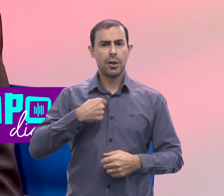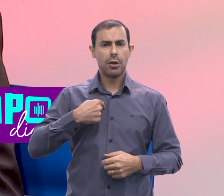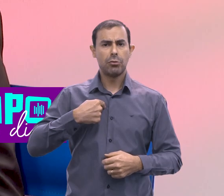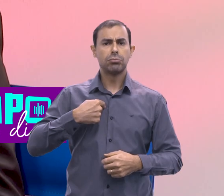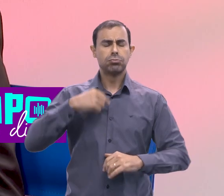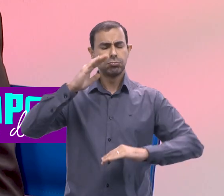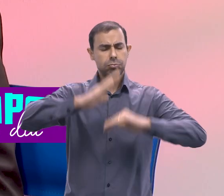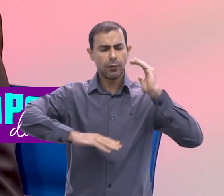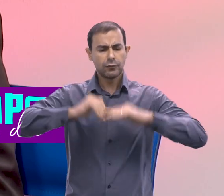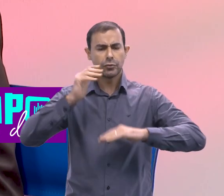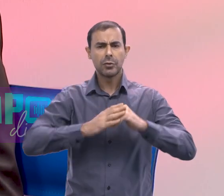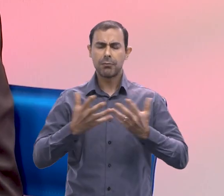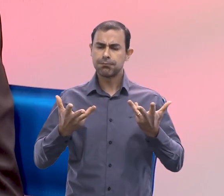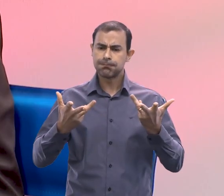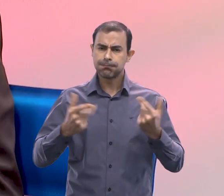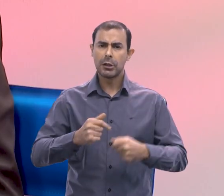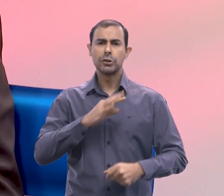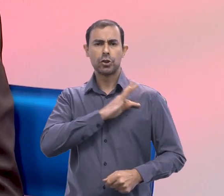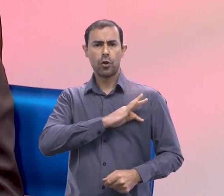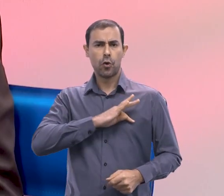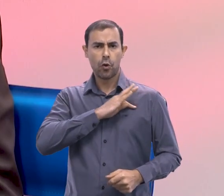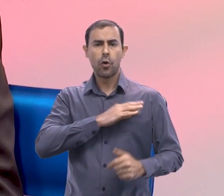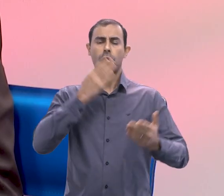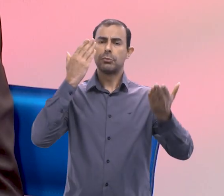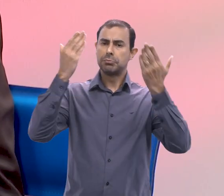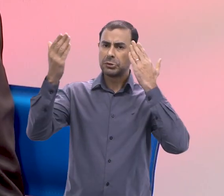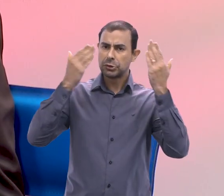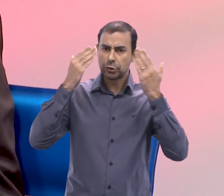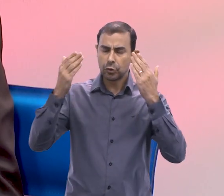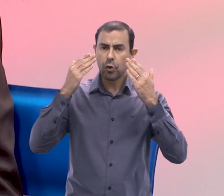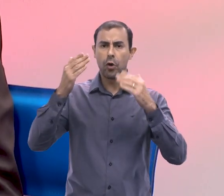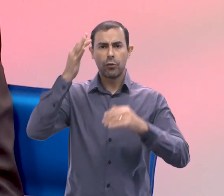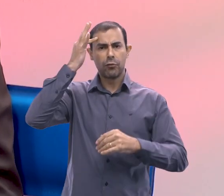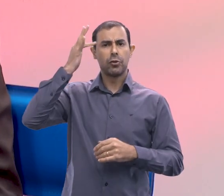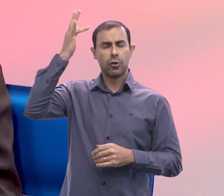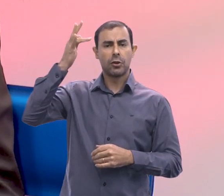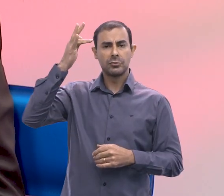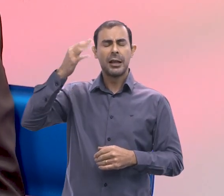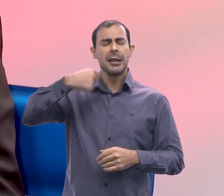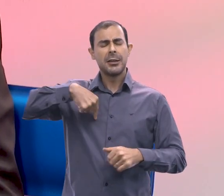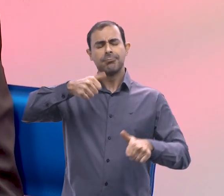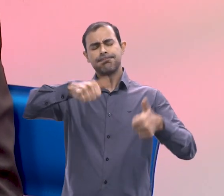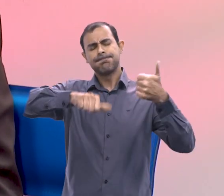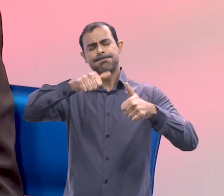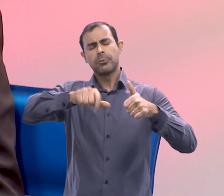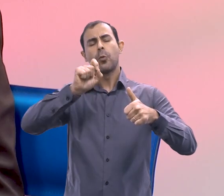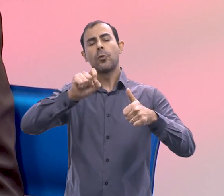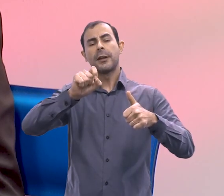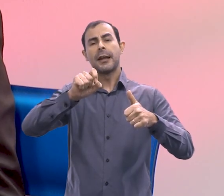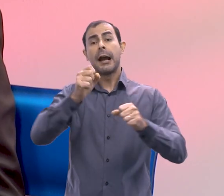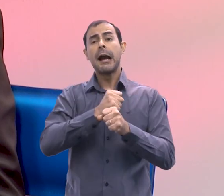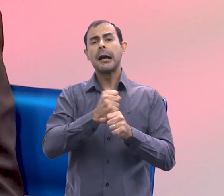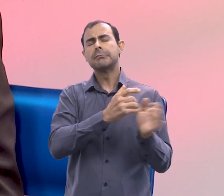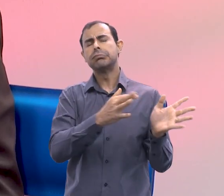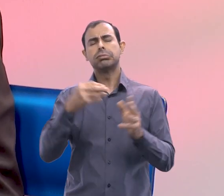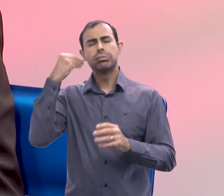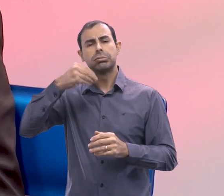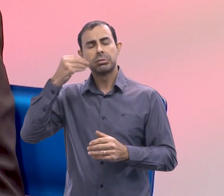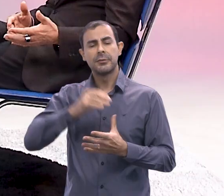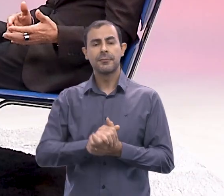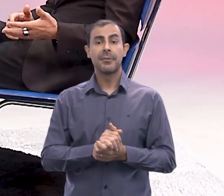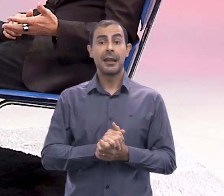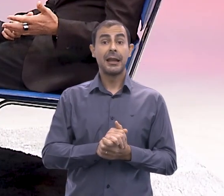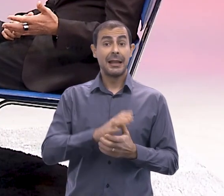sou, psicólogo que eu sou, psicanalista, o que a gente tem visto nesses anos de estudo e análise? O tabu imposto